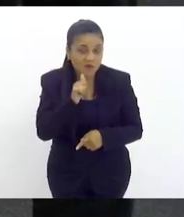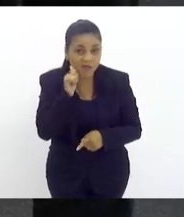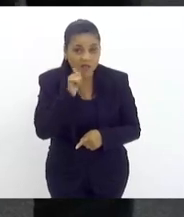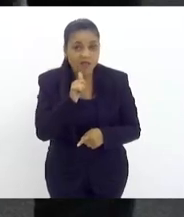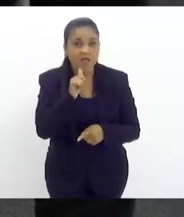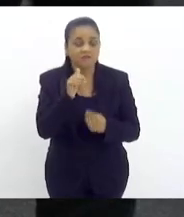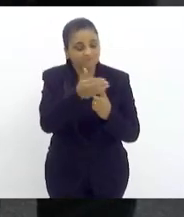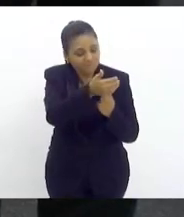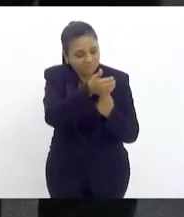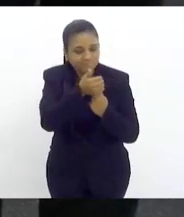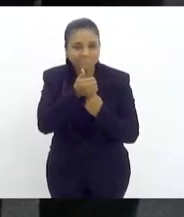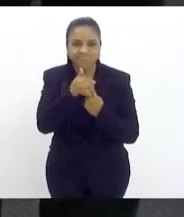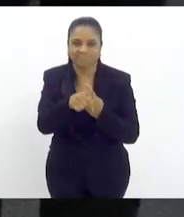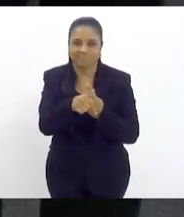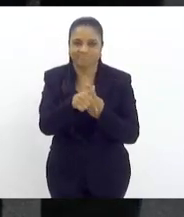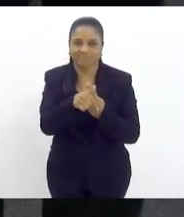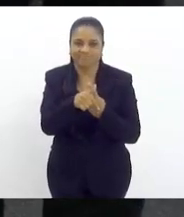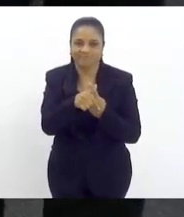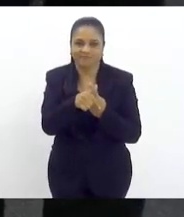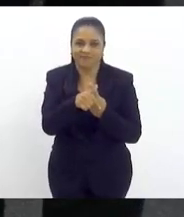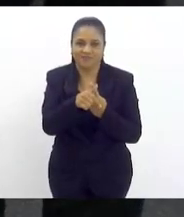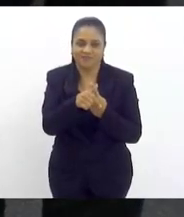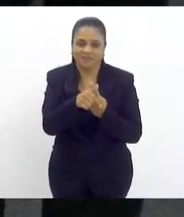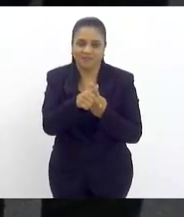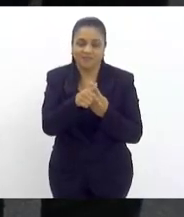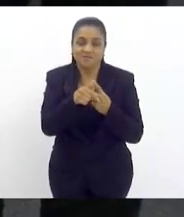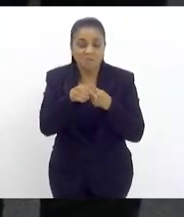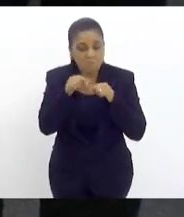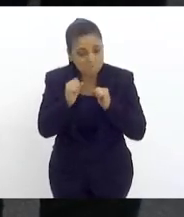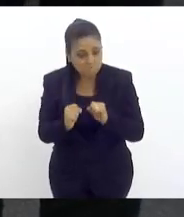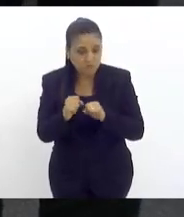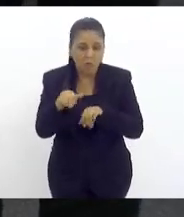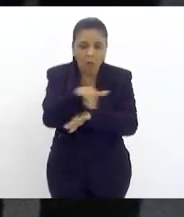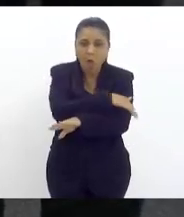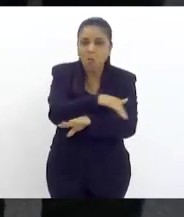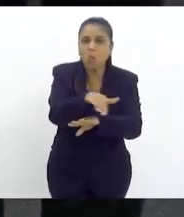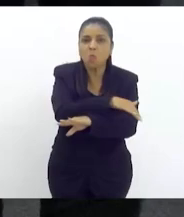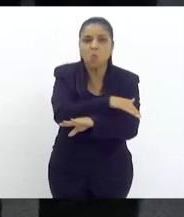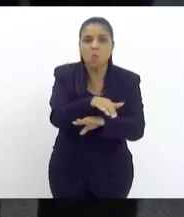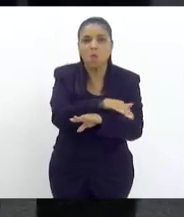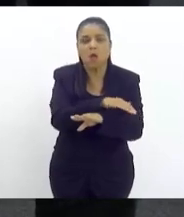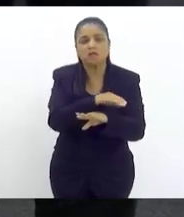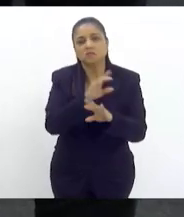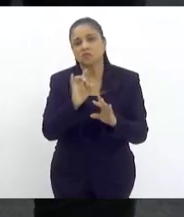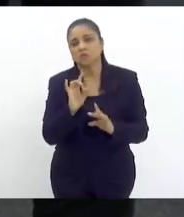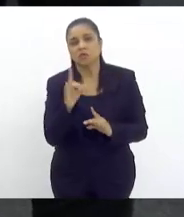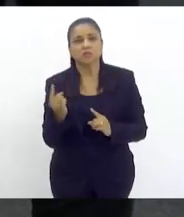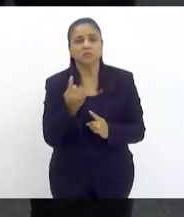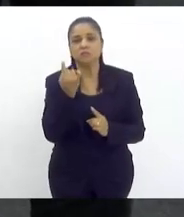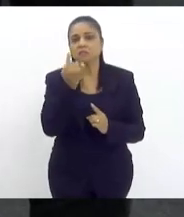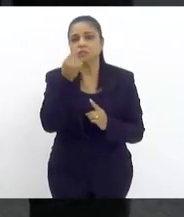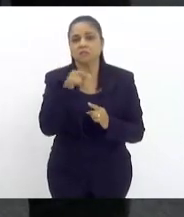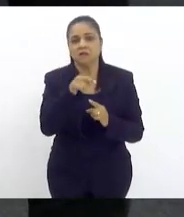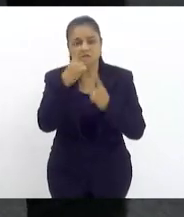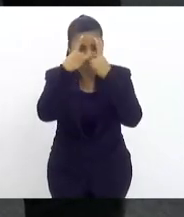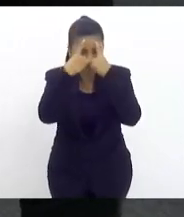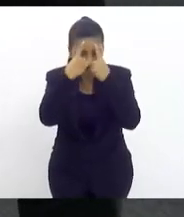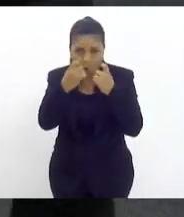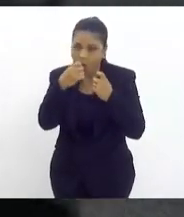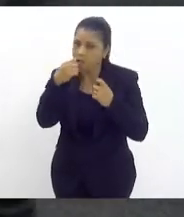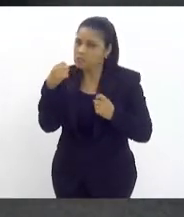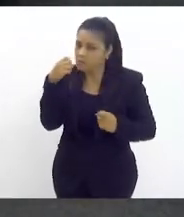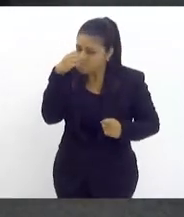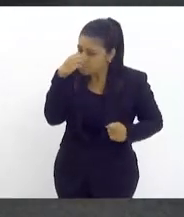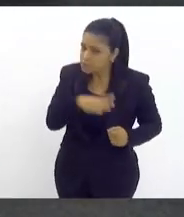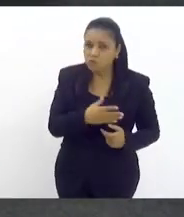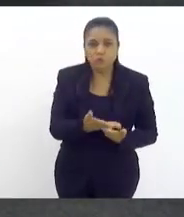que podiam estar nas ruas, mulheres que foram vítimas de uma violência brutal e que